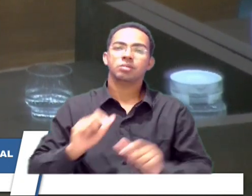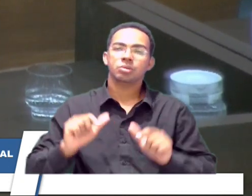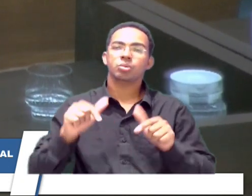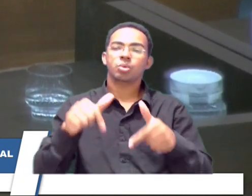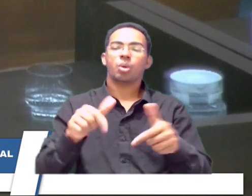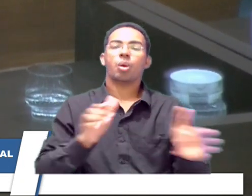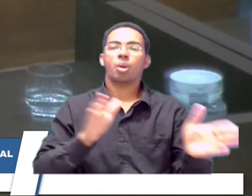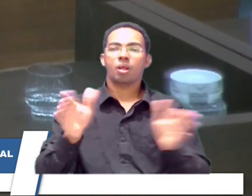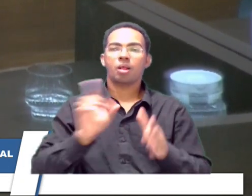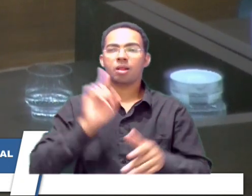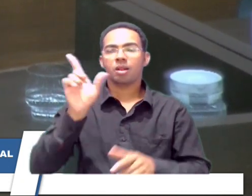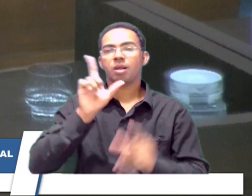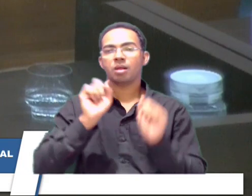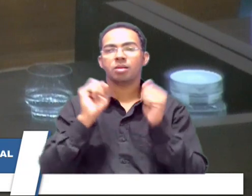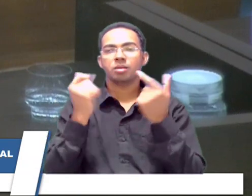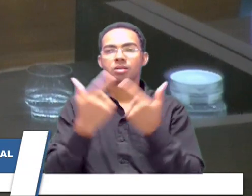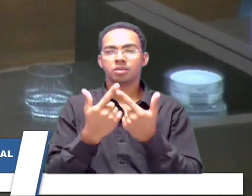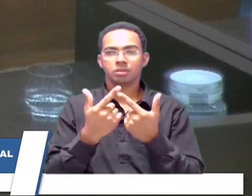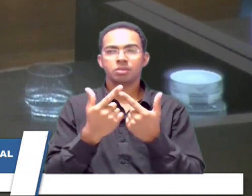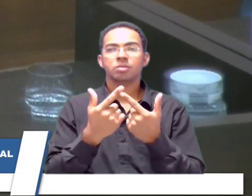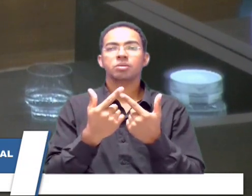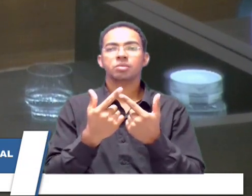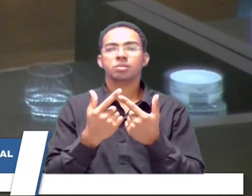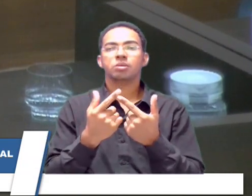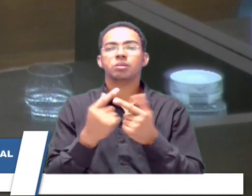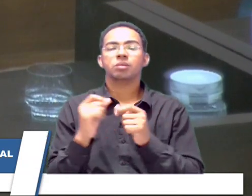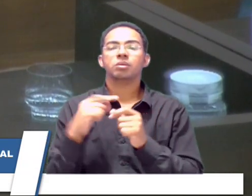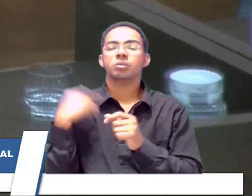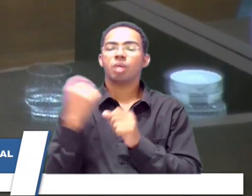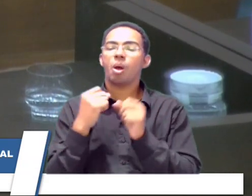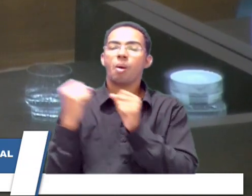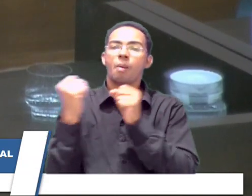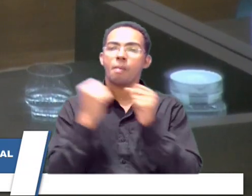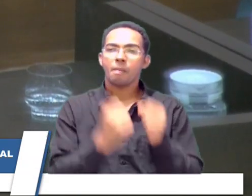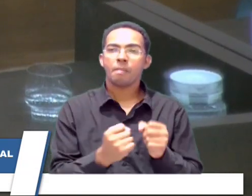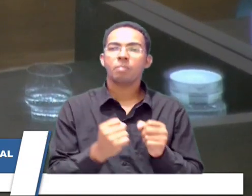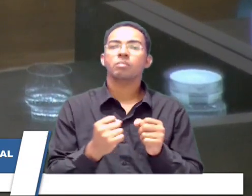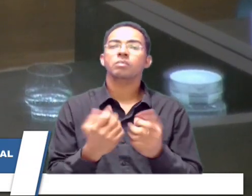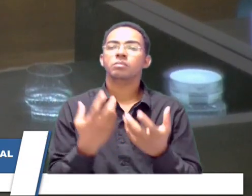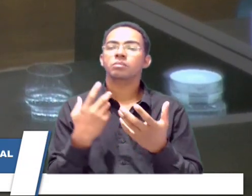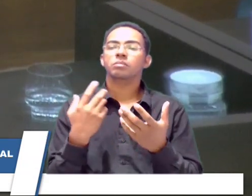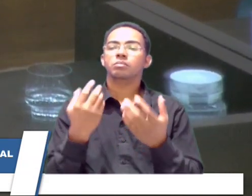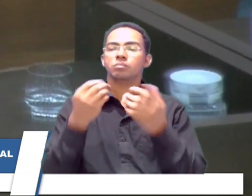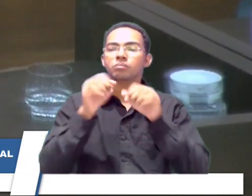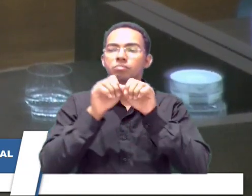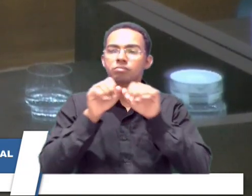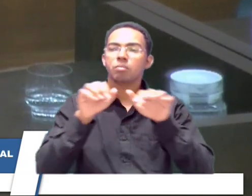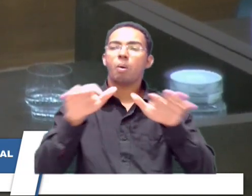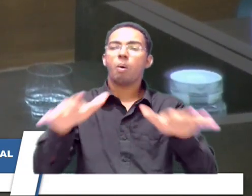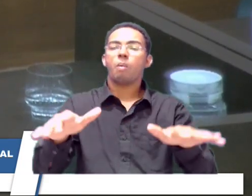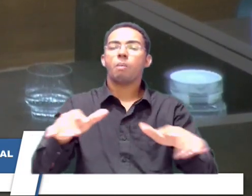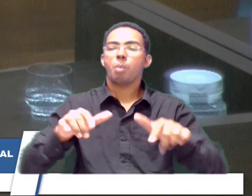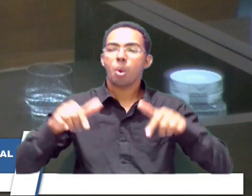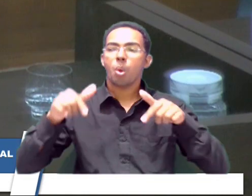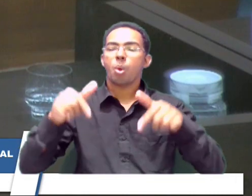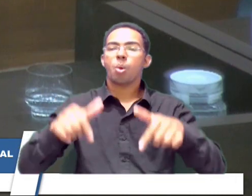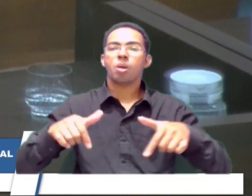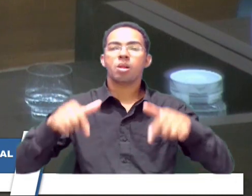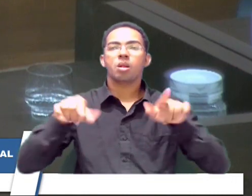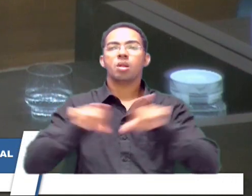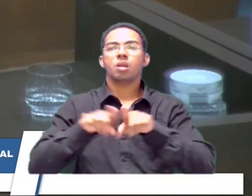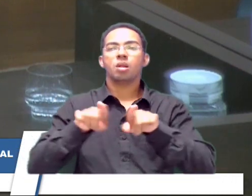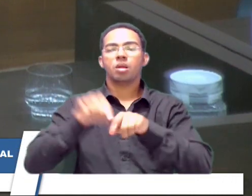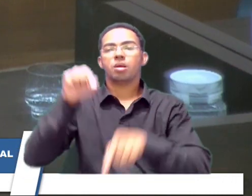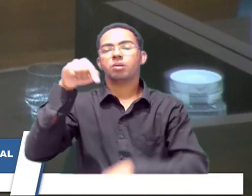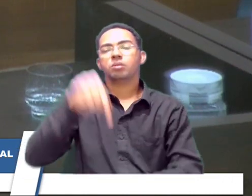na Assembleia Legislativa, para que a gente possa travar e repercutir essas lutas também aqui